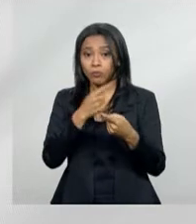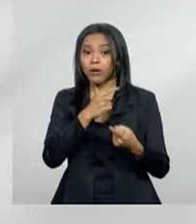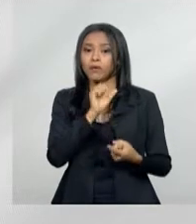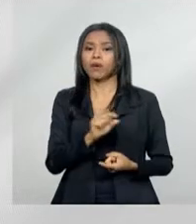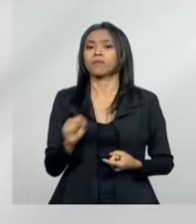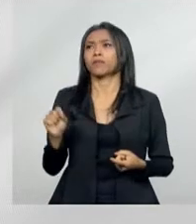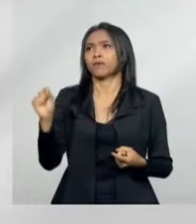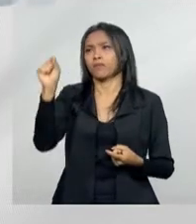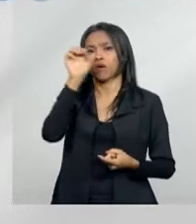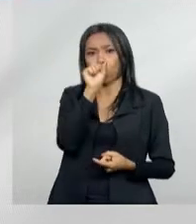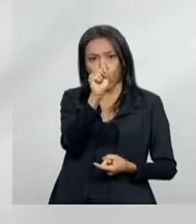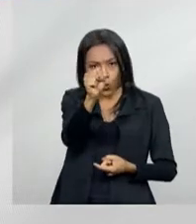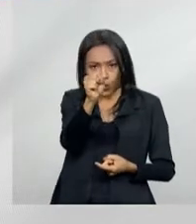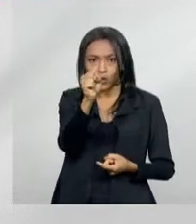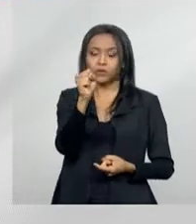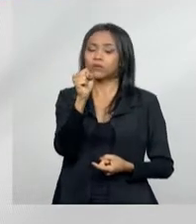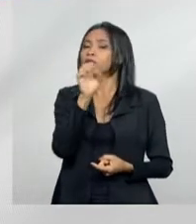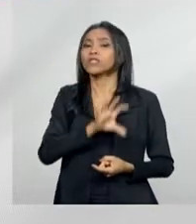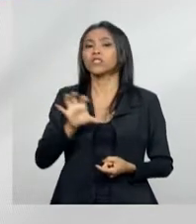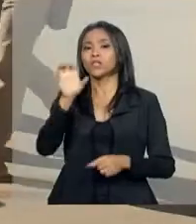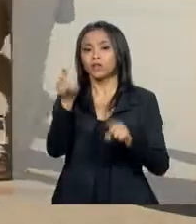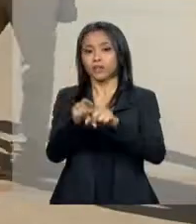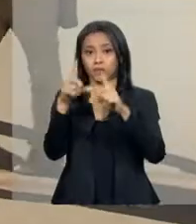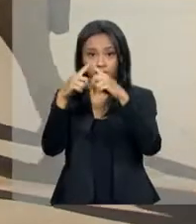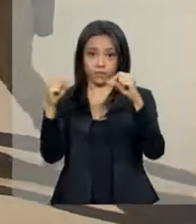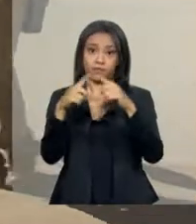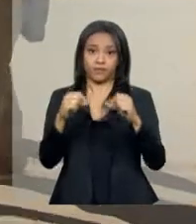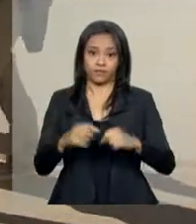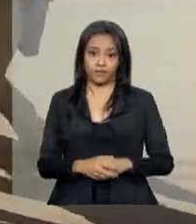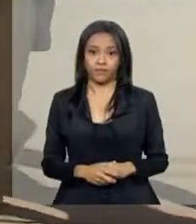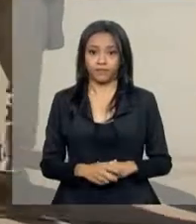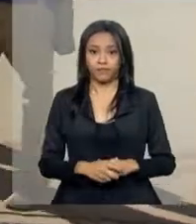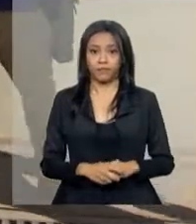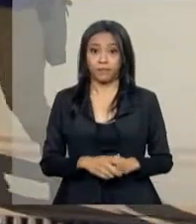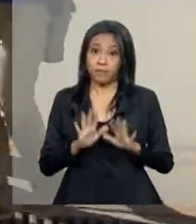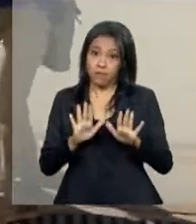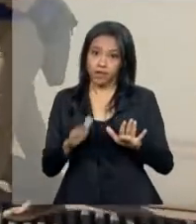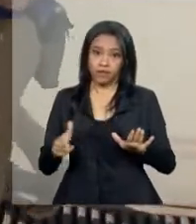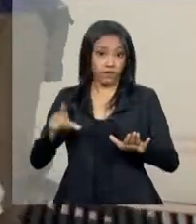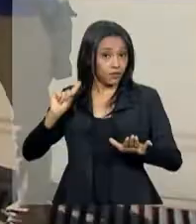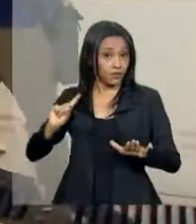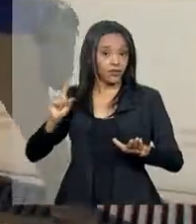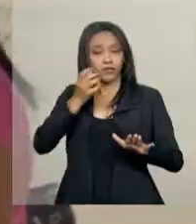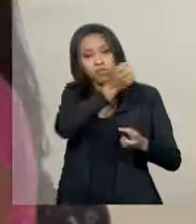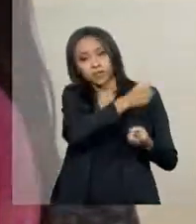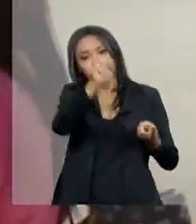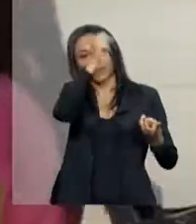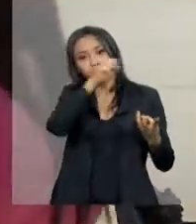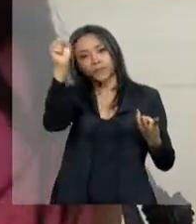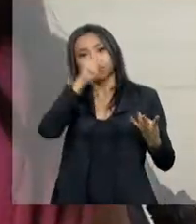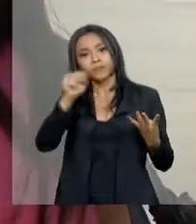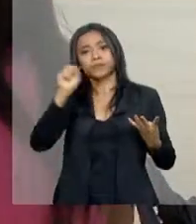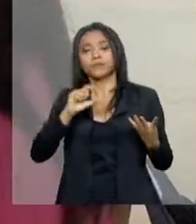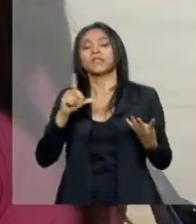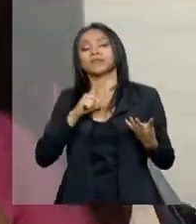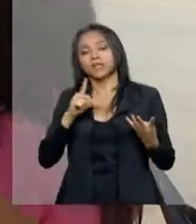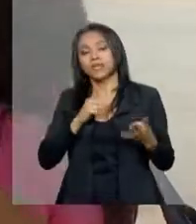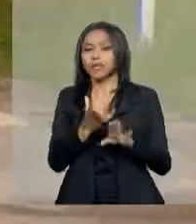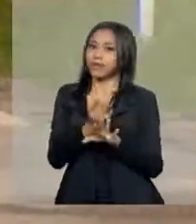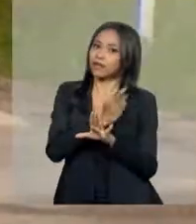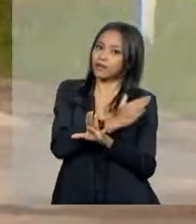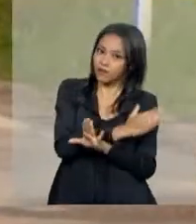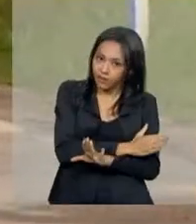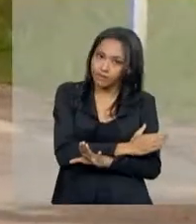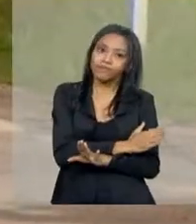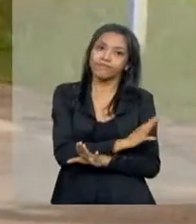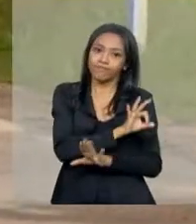8 estados e o Distrito Federal. Mas antes de serem transferidos, há um caminho a ser percorrido.